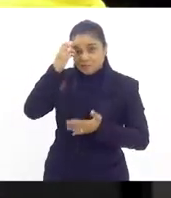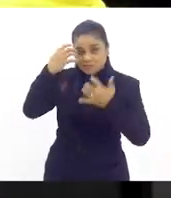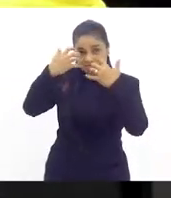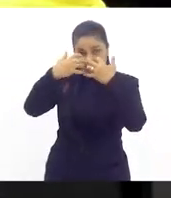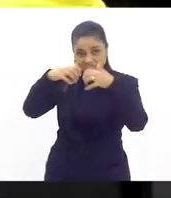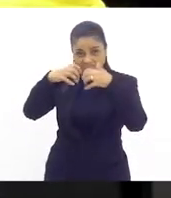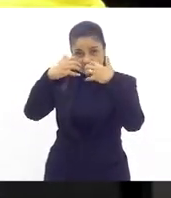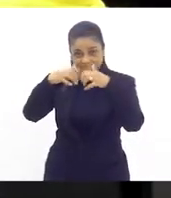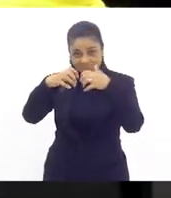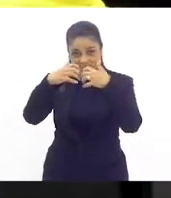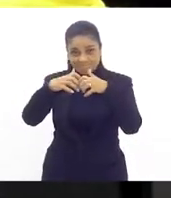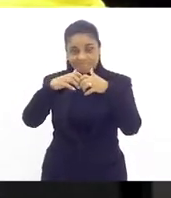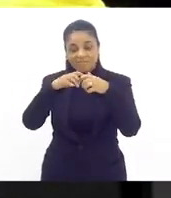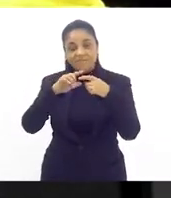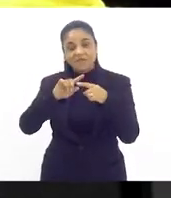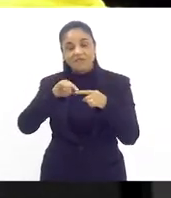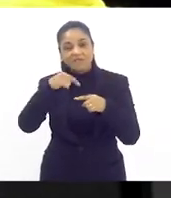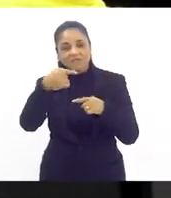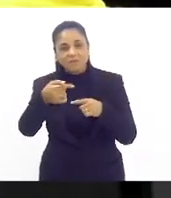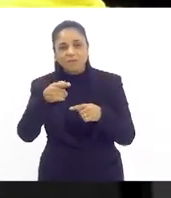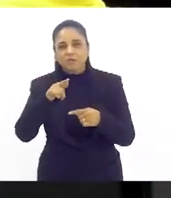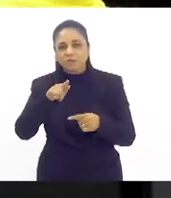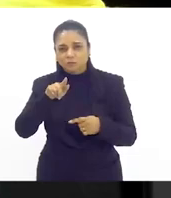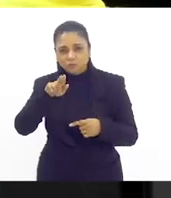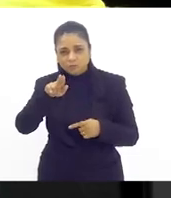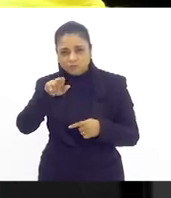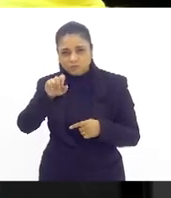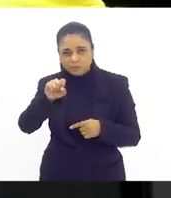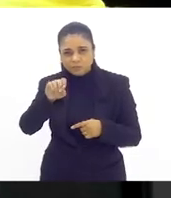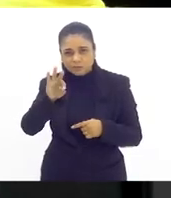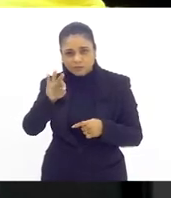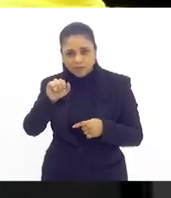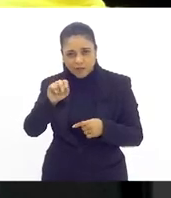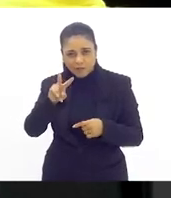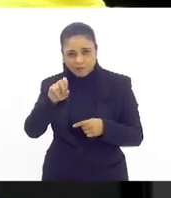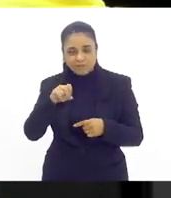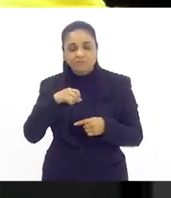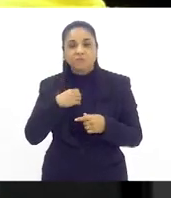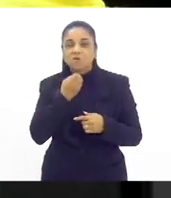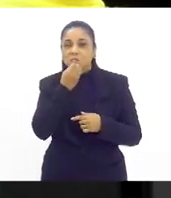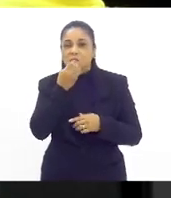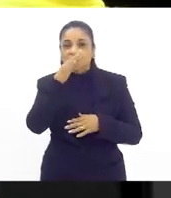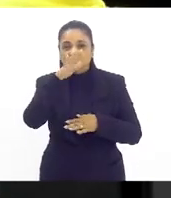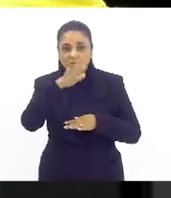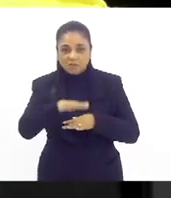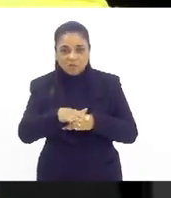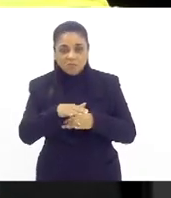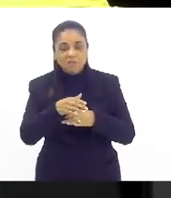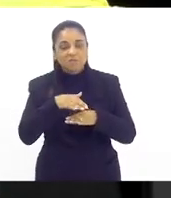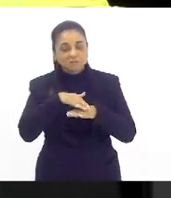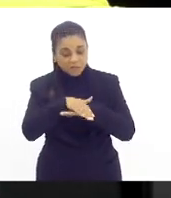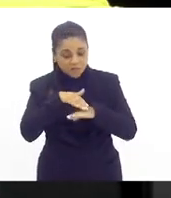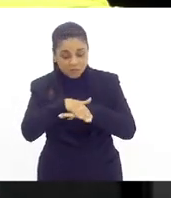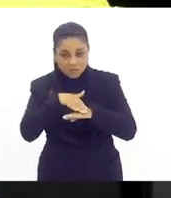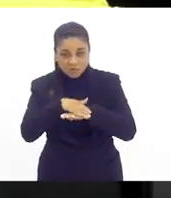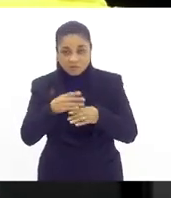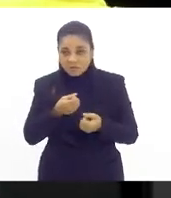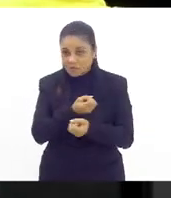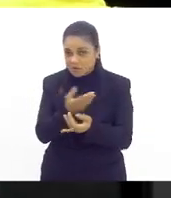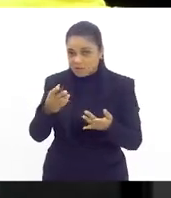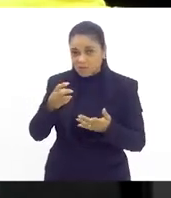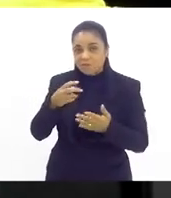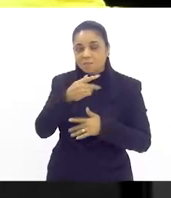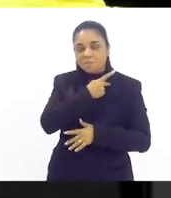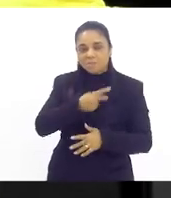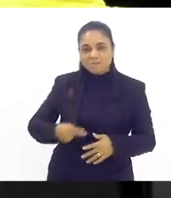de anaidesco e o próximo é Gustavo já tá por aqui né boa noite a todos boa noite presidenta Verônica minha